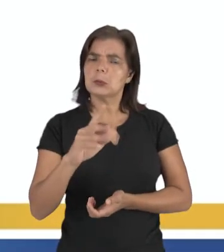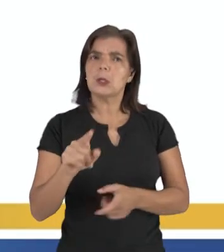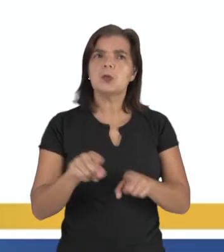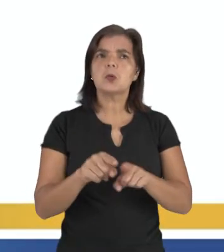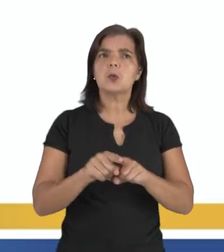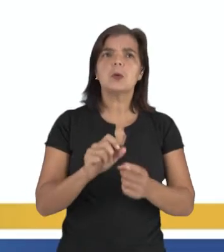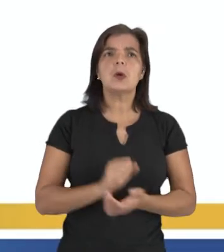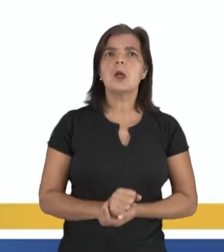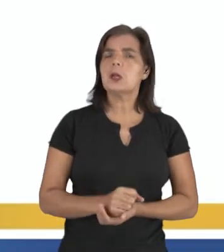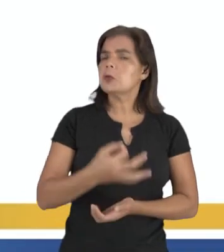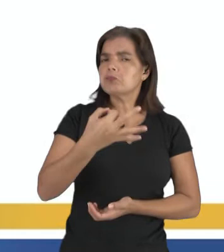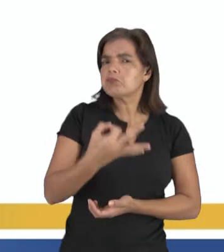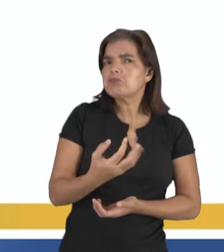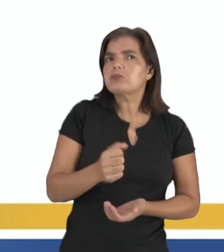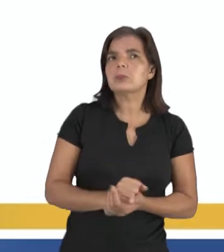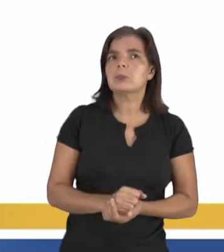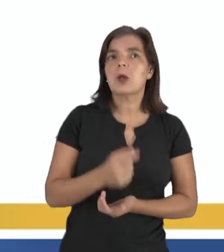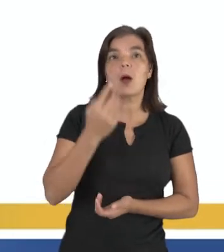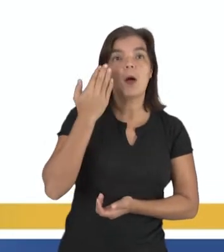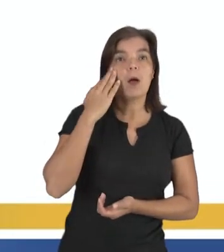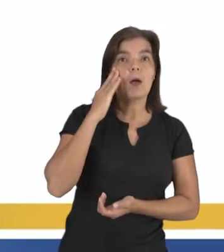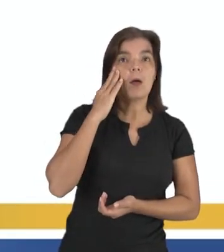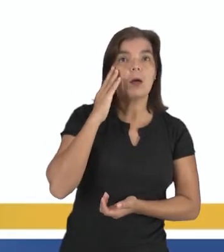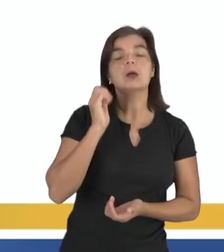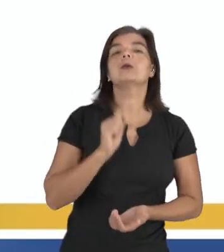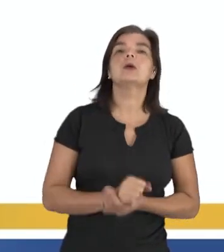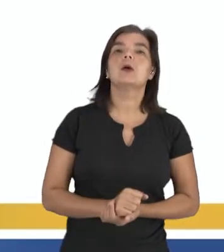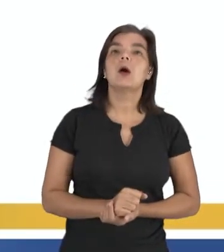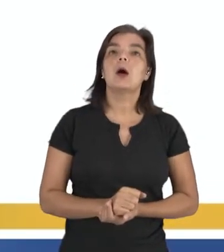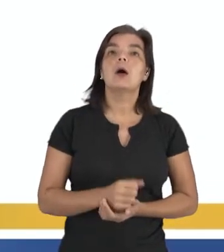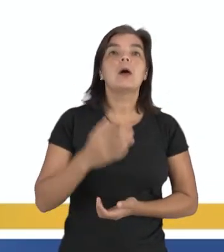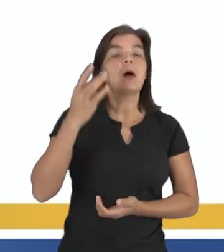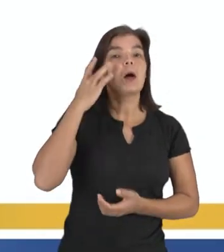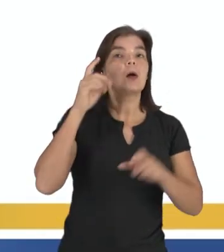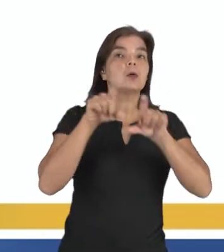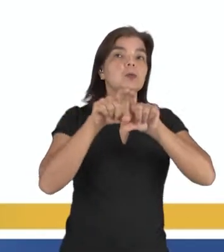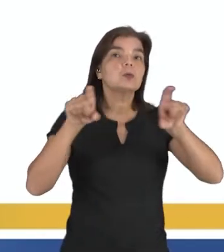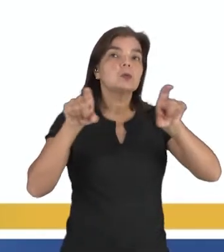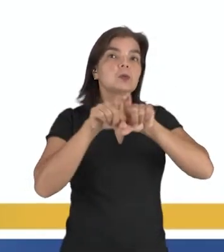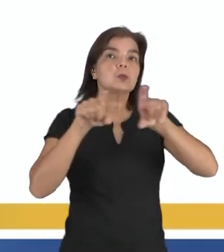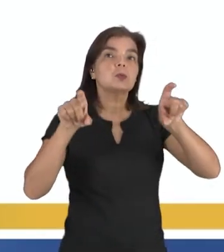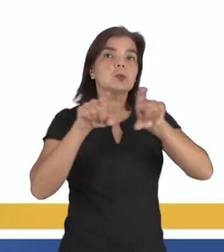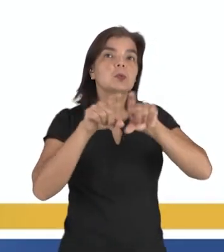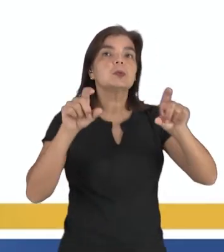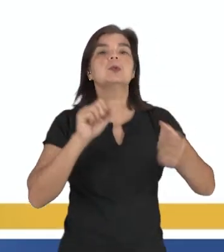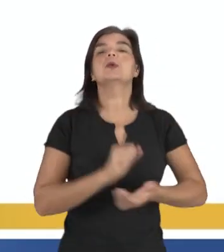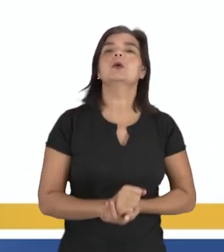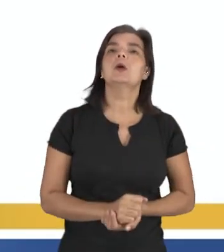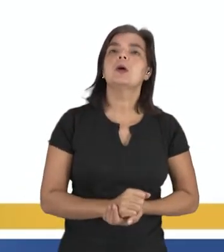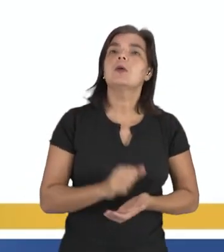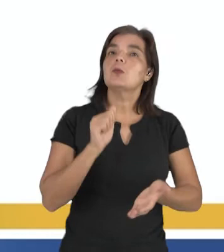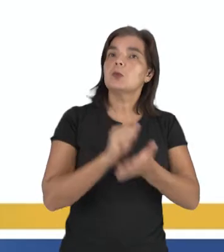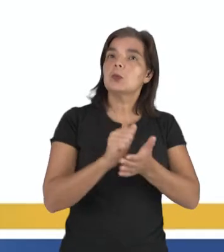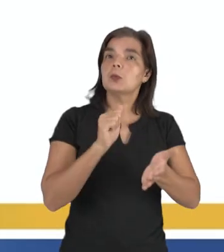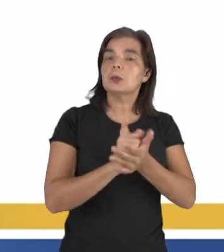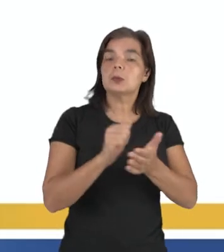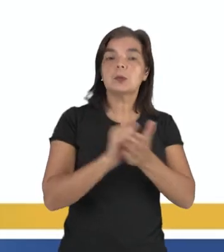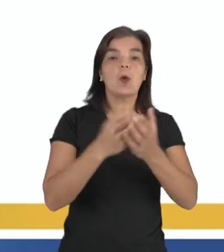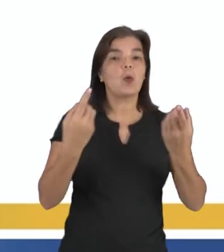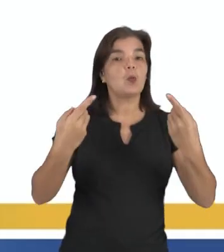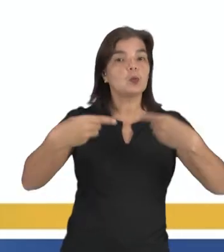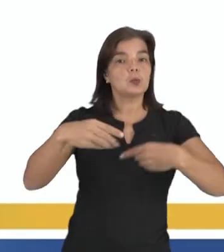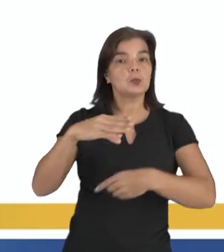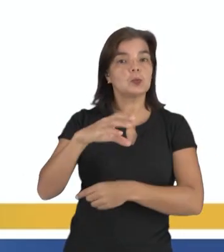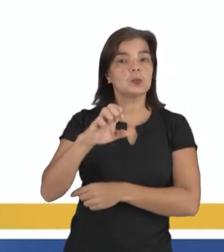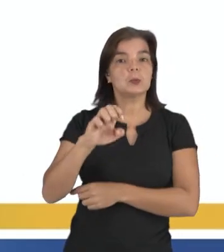relação ao ceticismo. Então, leia e interprete a charge e, na forma de um texto escrito, aponte as